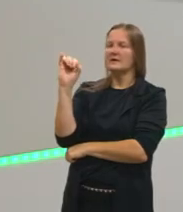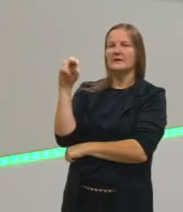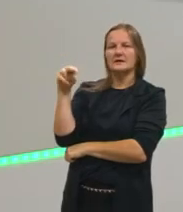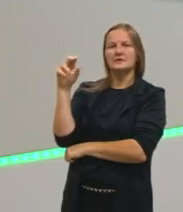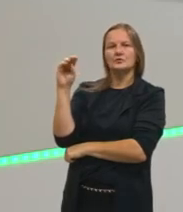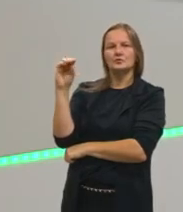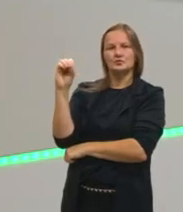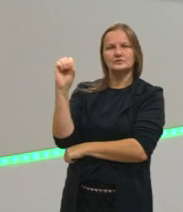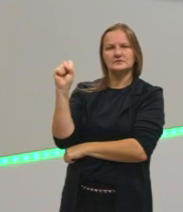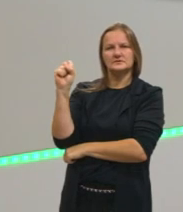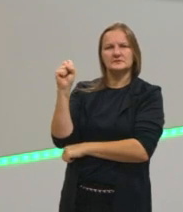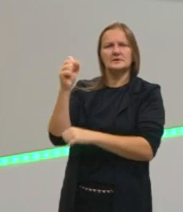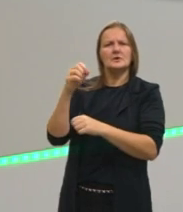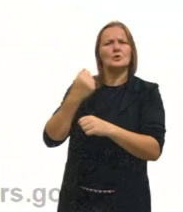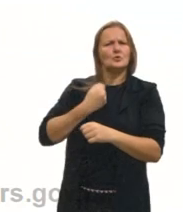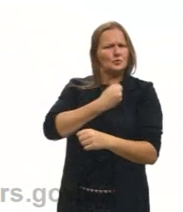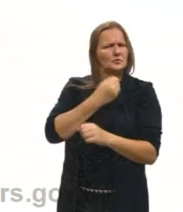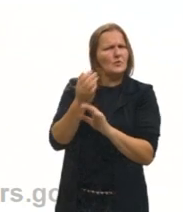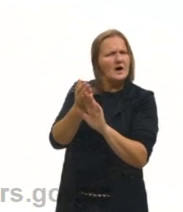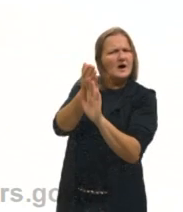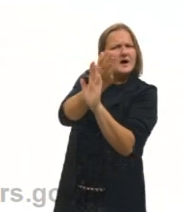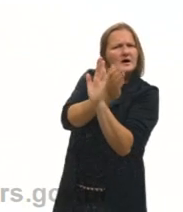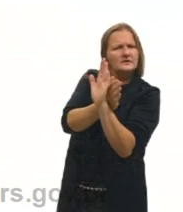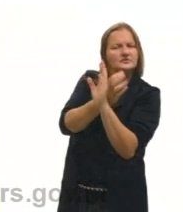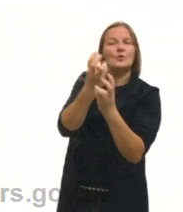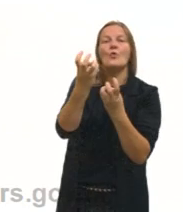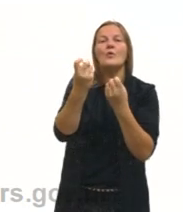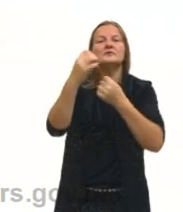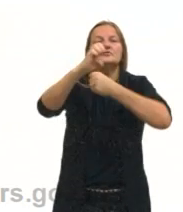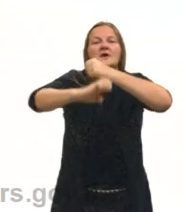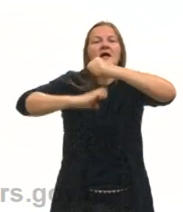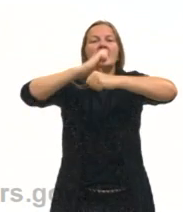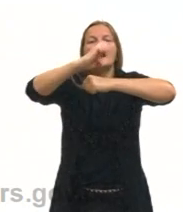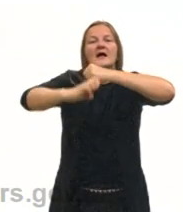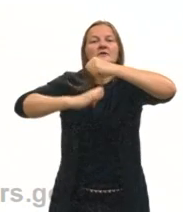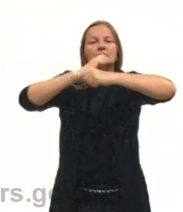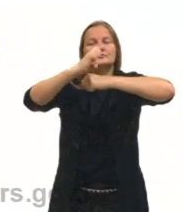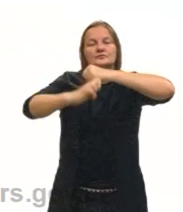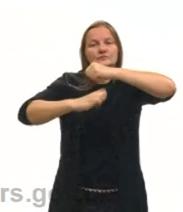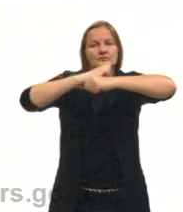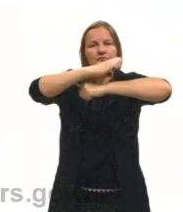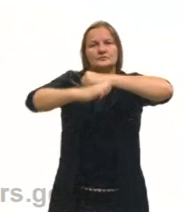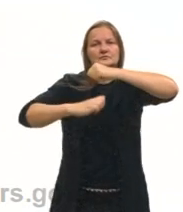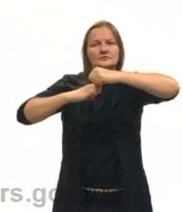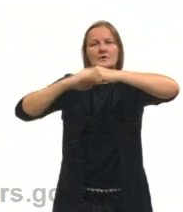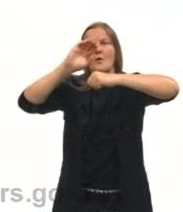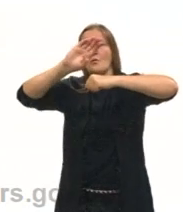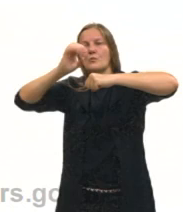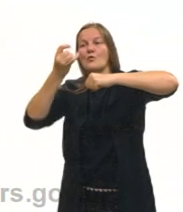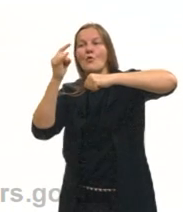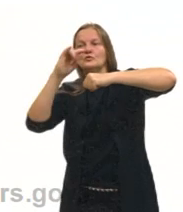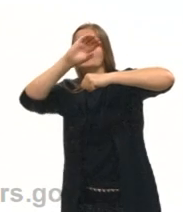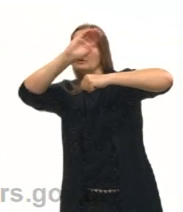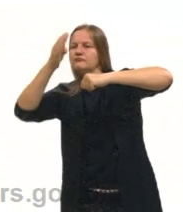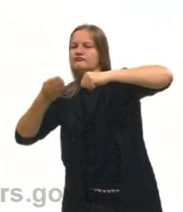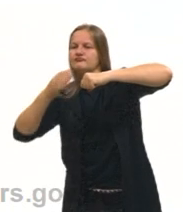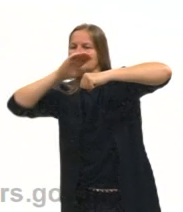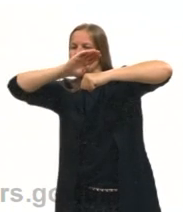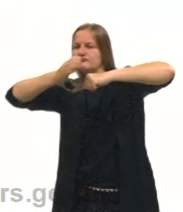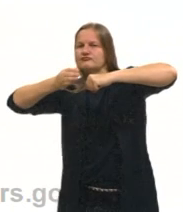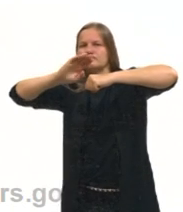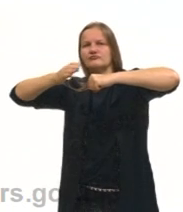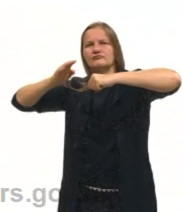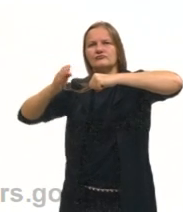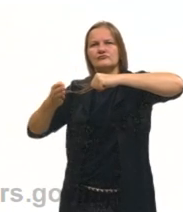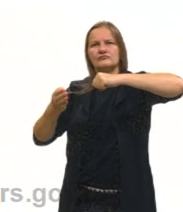antes da letra A é um número é a quantidade de elétrons na camada de valência na é a quantidade de elétrons que cada elemento tem o